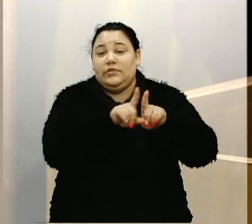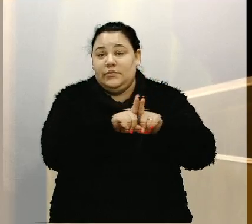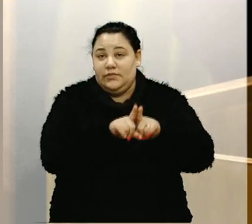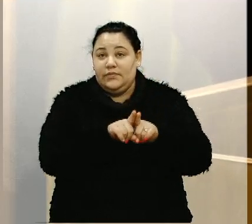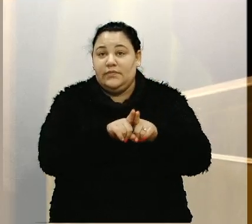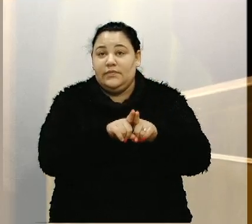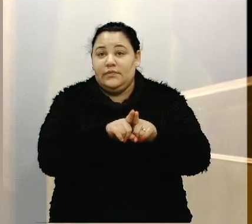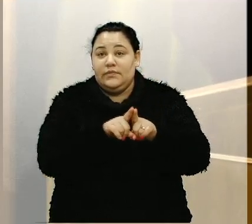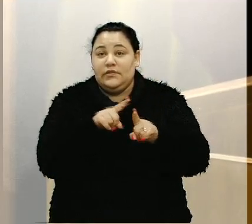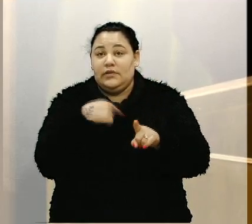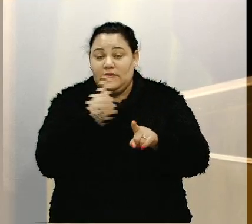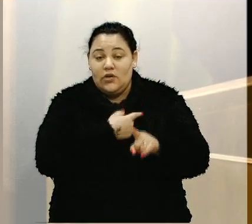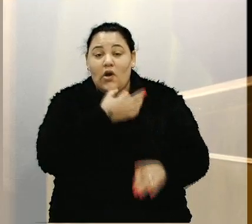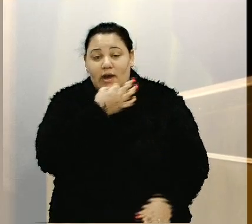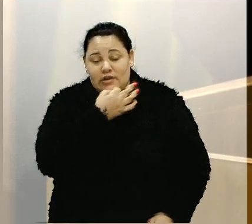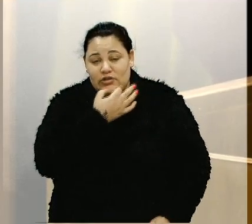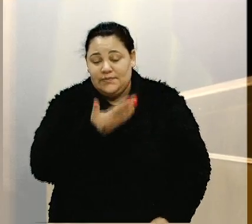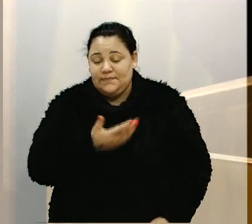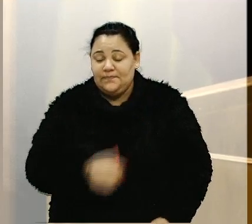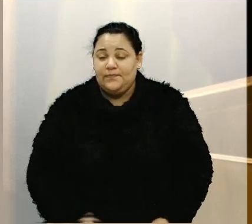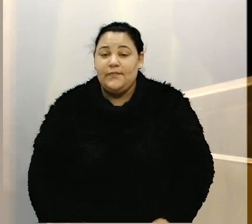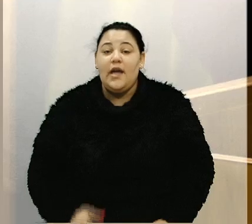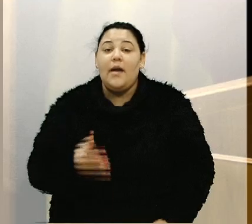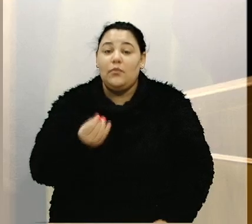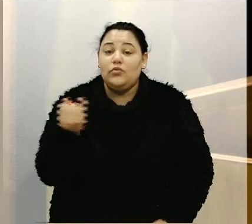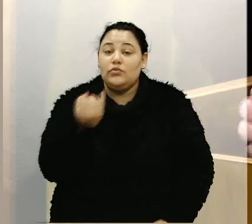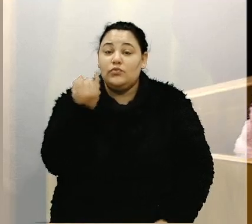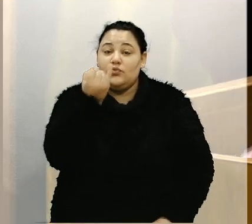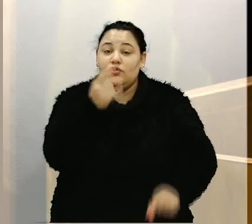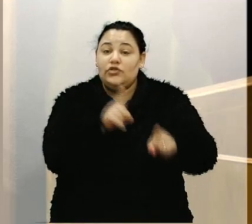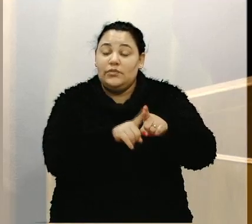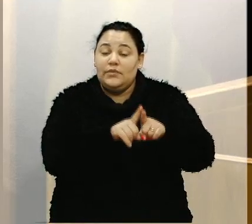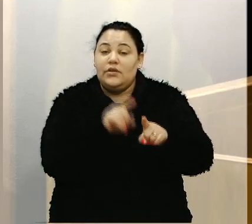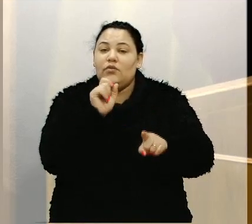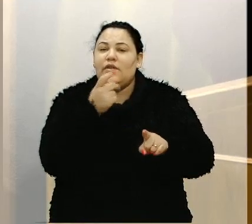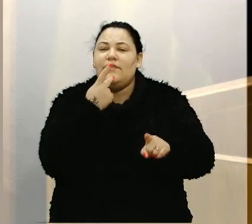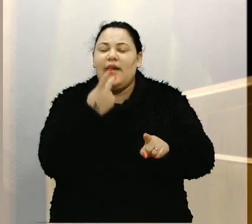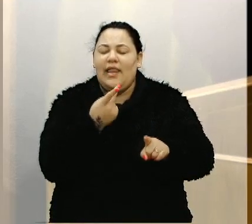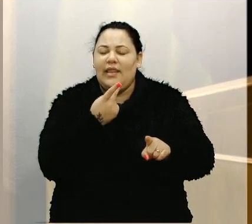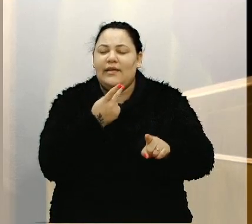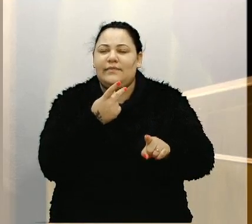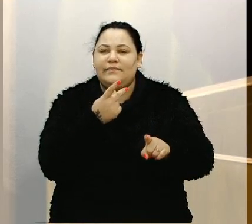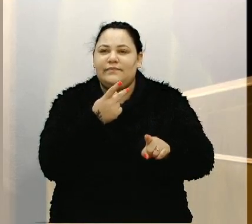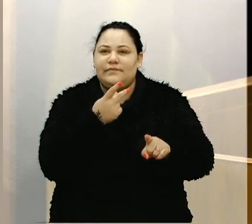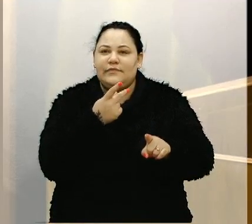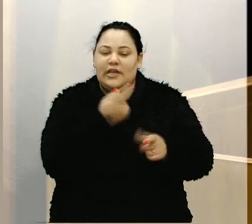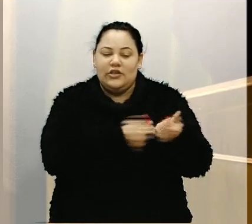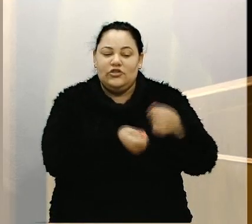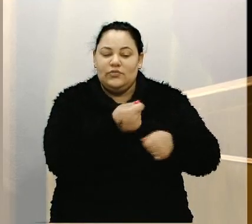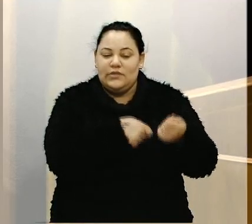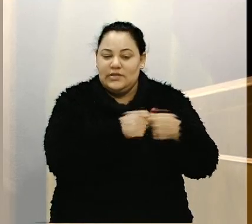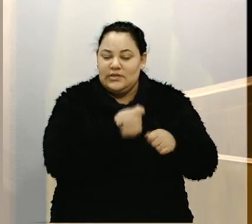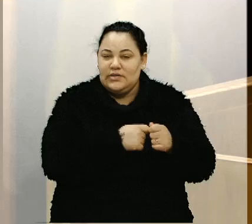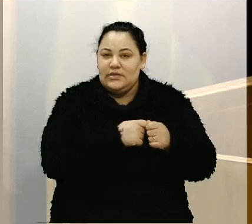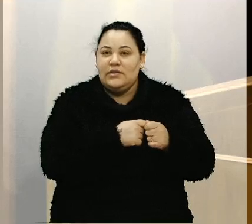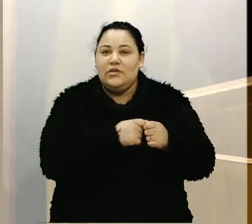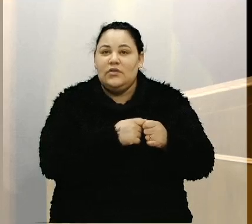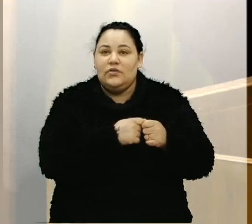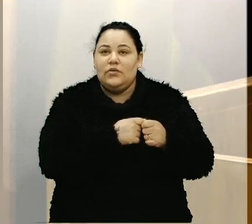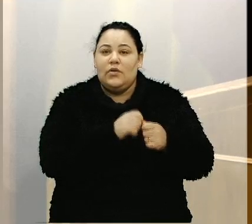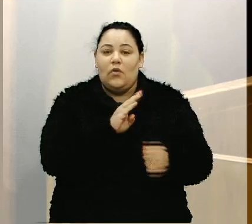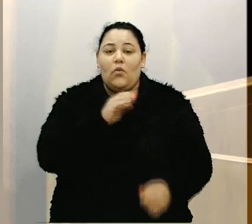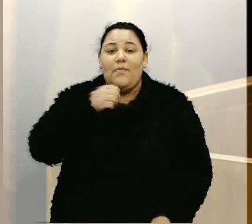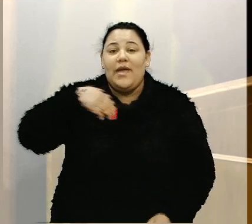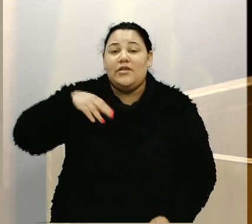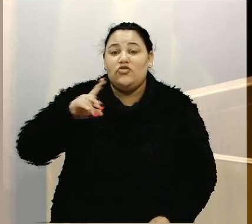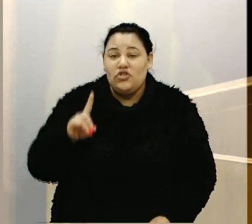da nossa cidade. É muito importante o que se chama na economia e administração usarmos do benchmarking.